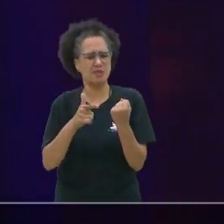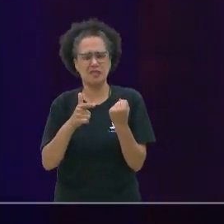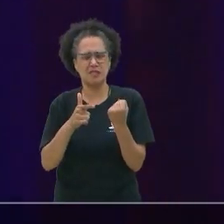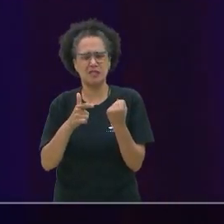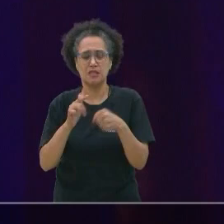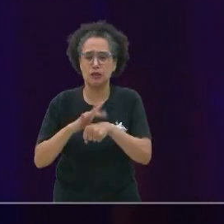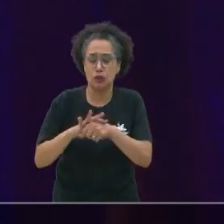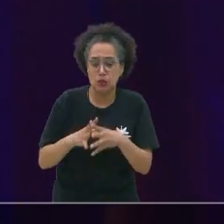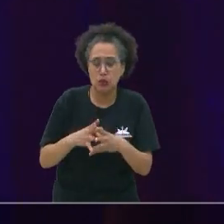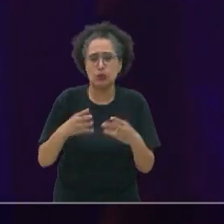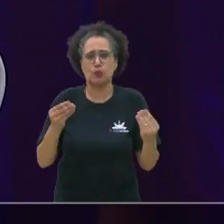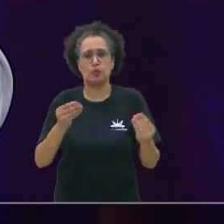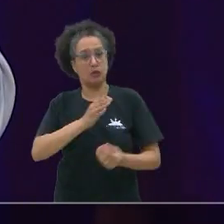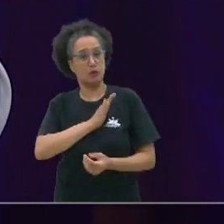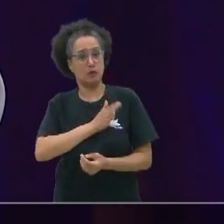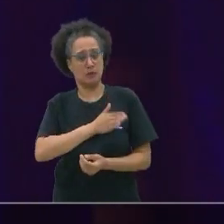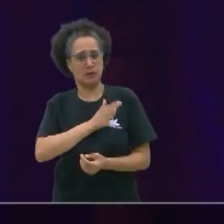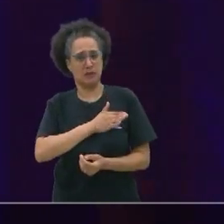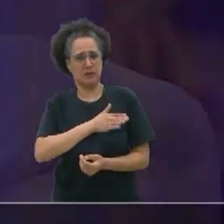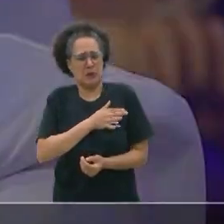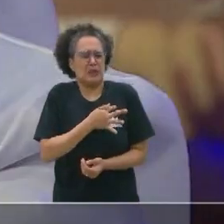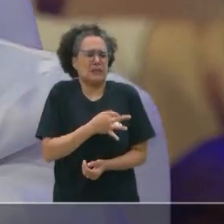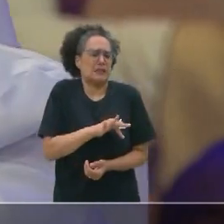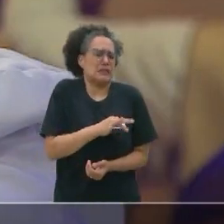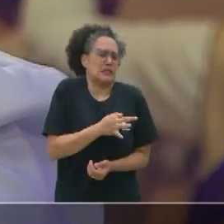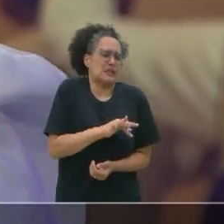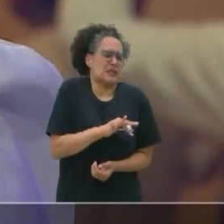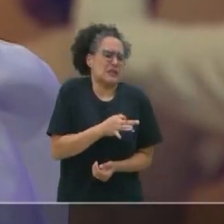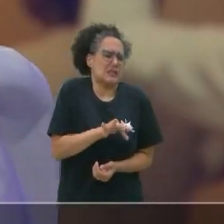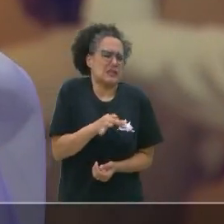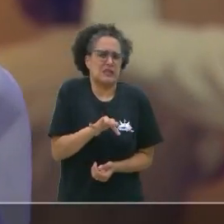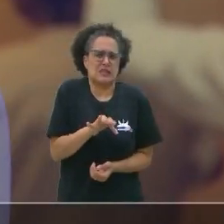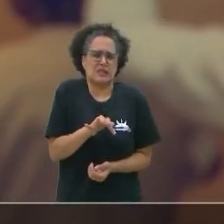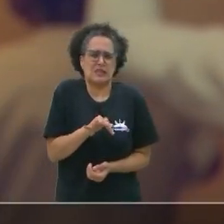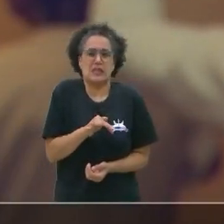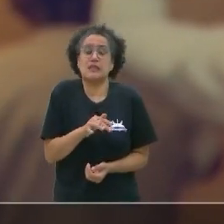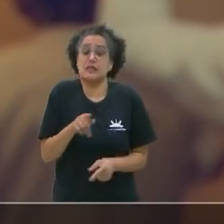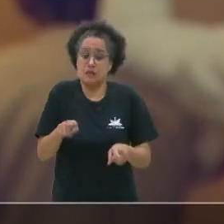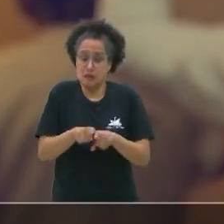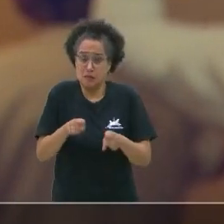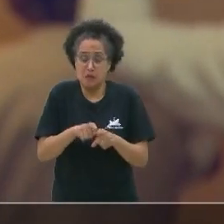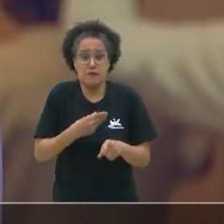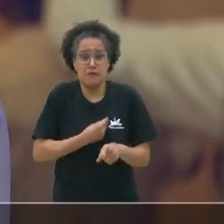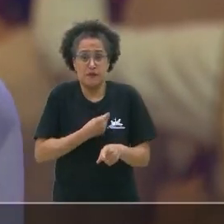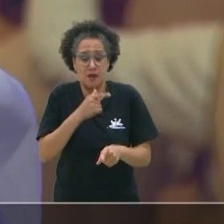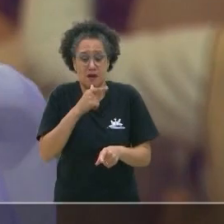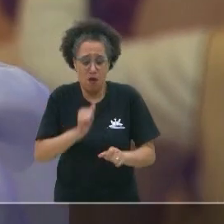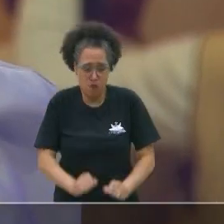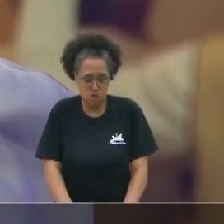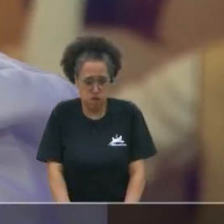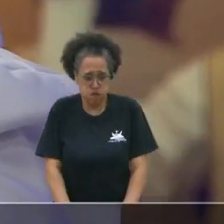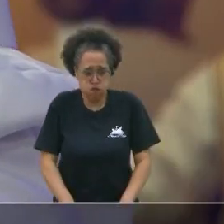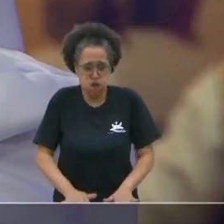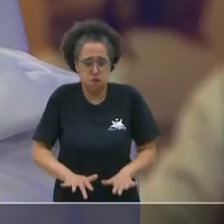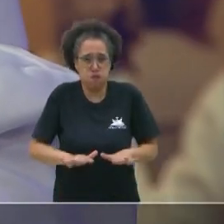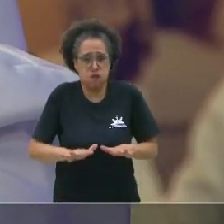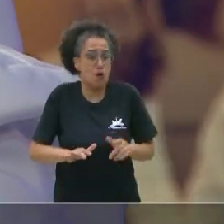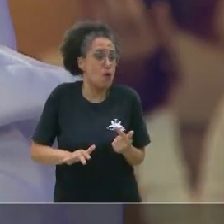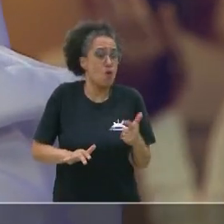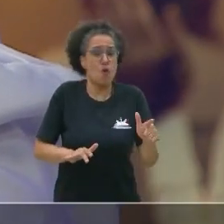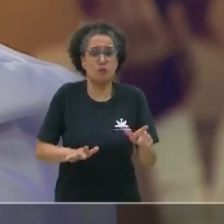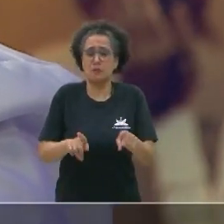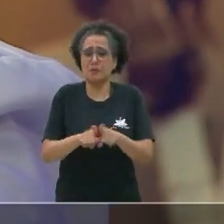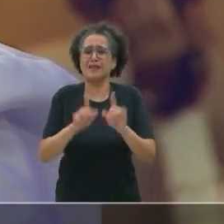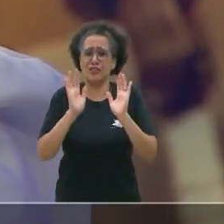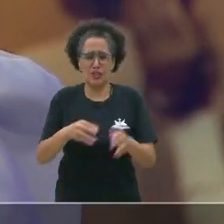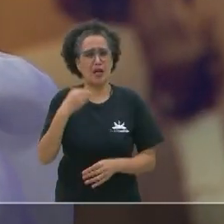machucados nesse desespero, aqueles que vivem enchentes, aqueles que já vivenciaram esse drama, aqueles